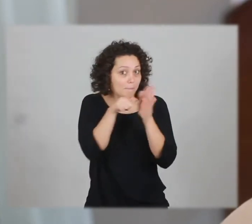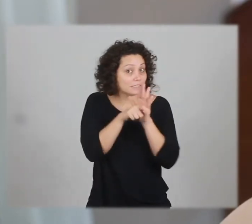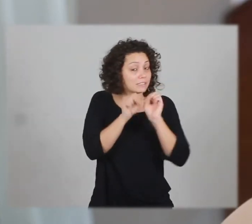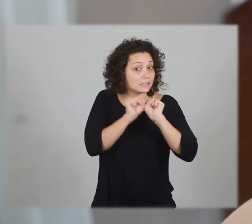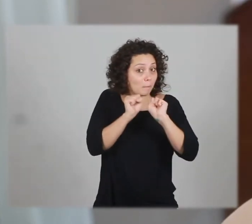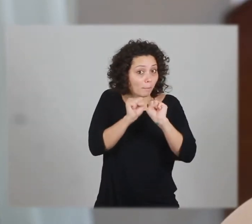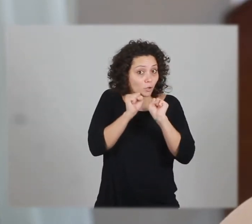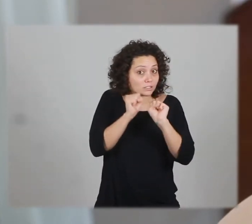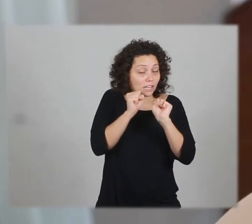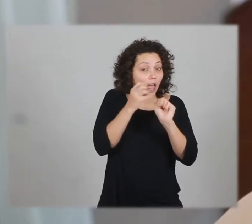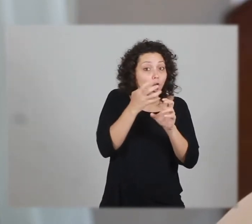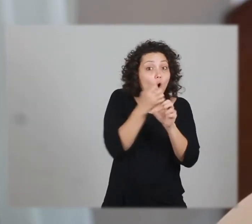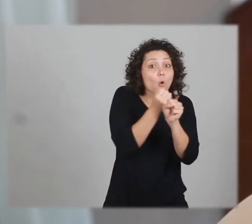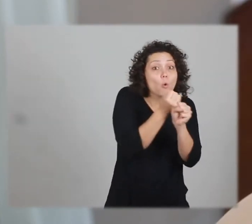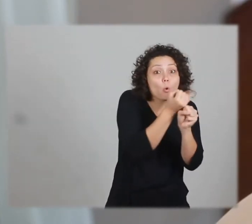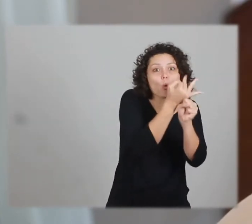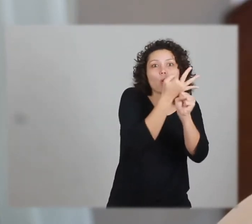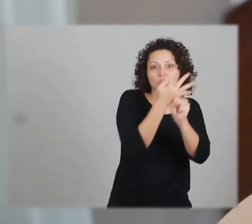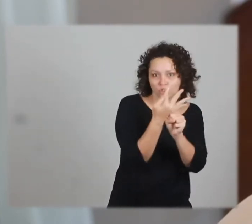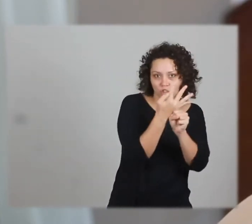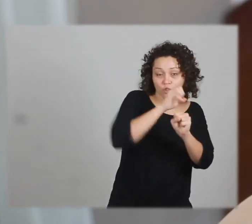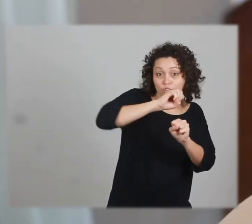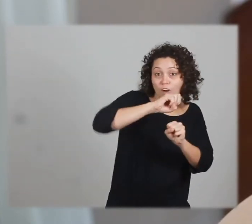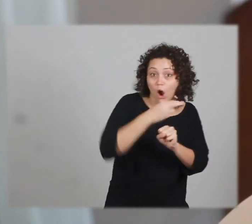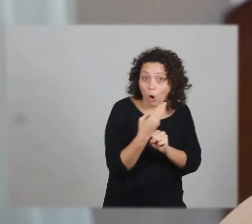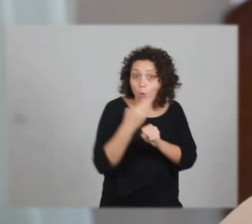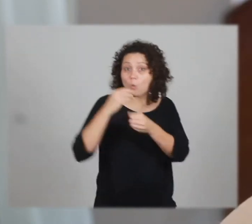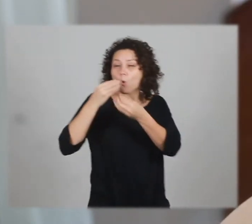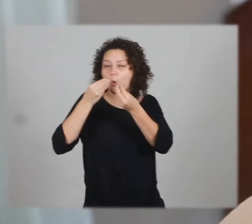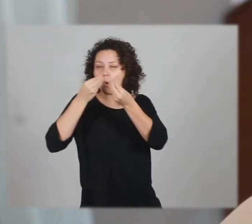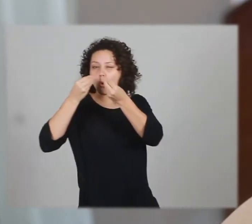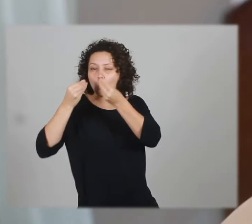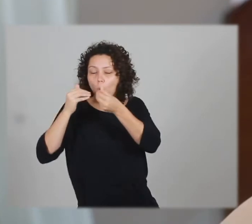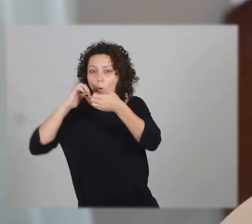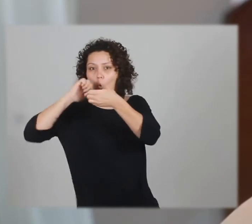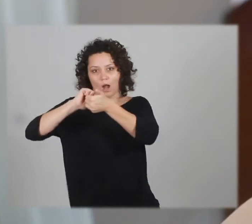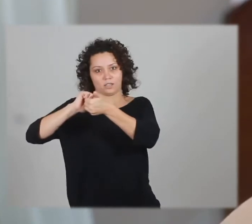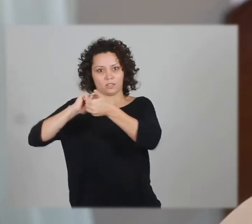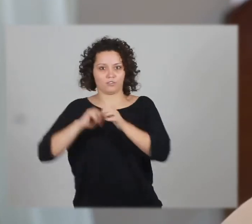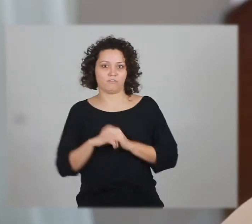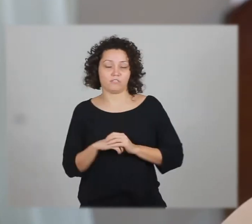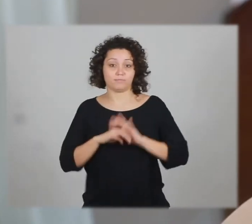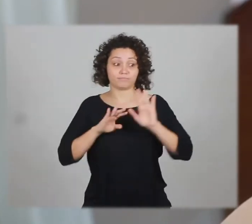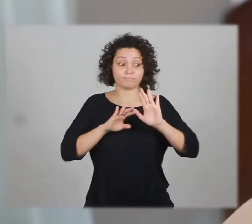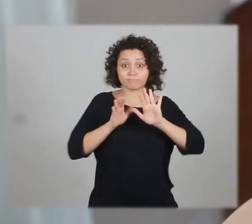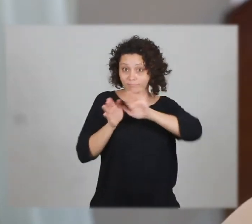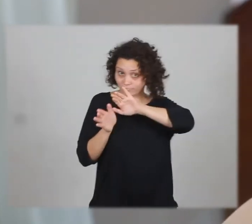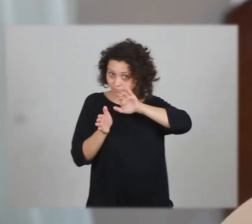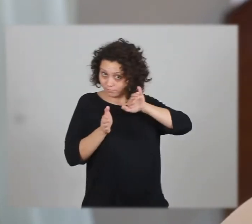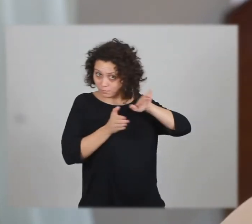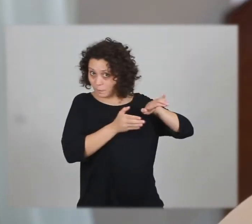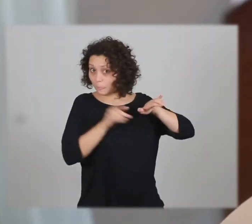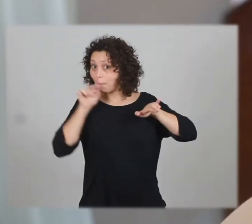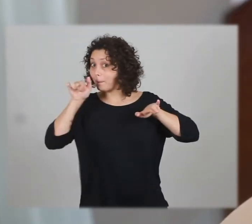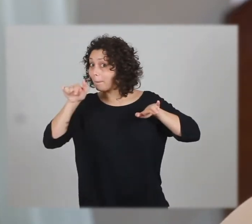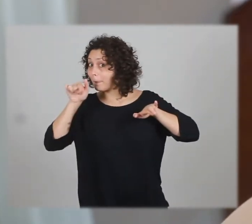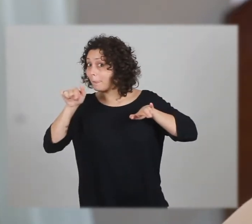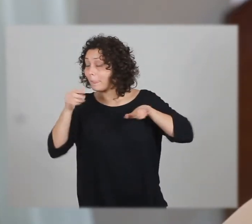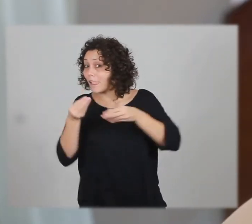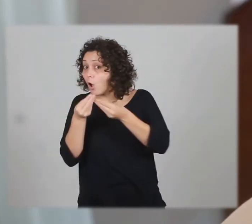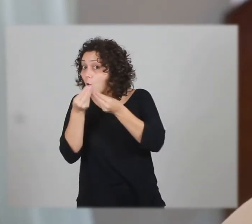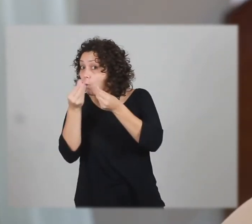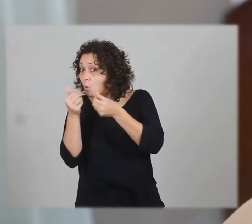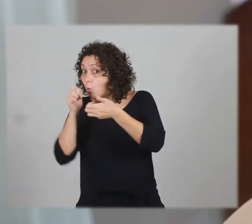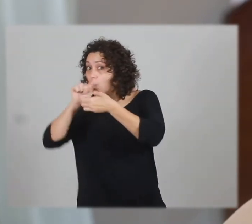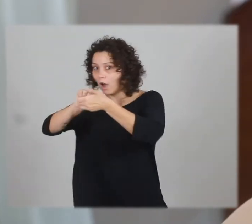quantitativas ou qualitativas? No caso das pesquisas qualitativas, elas são diferentes. A gente não pergunta se, por exemplo, por que o